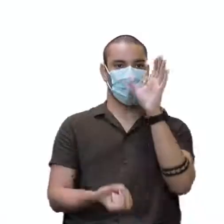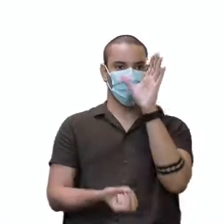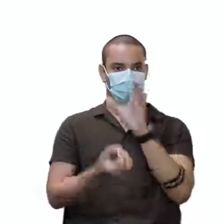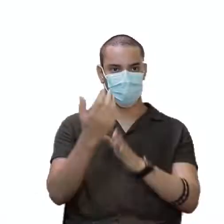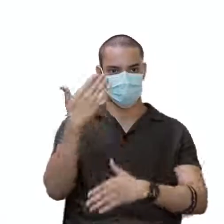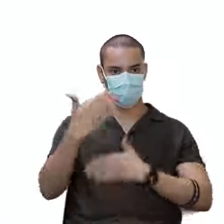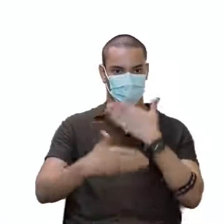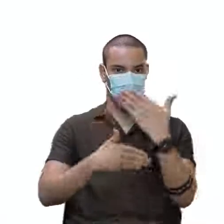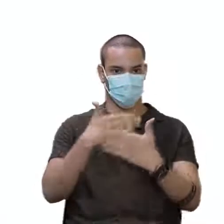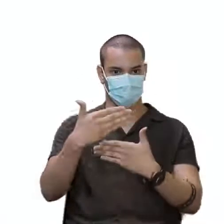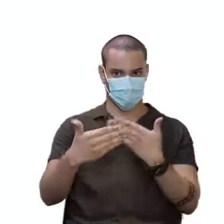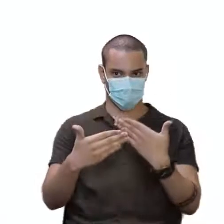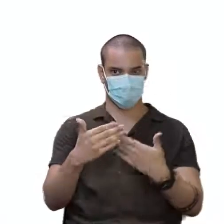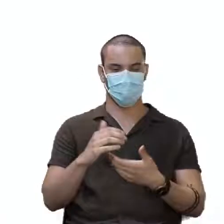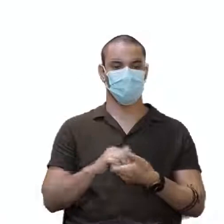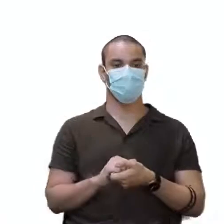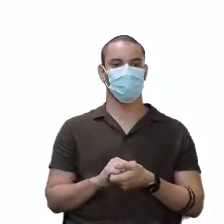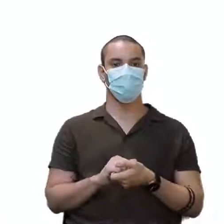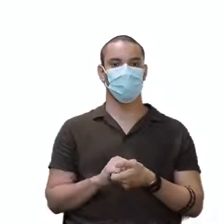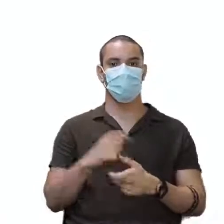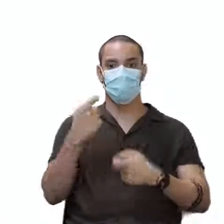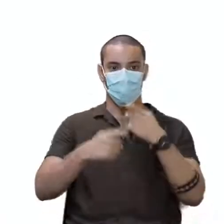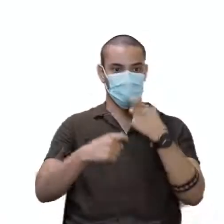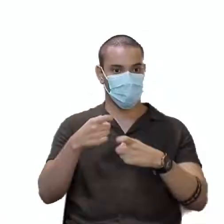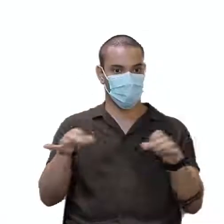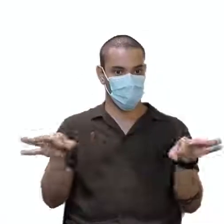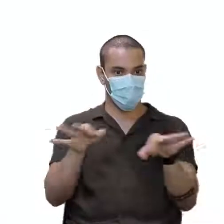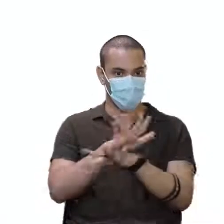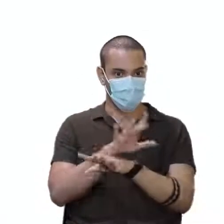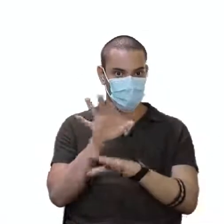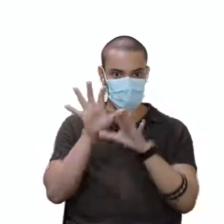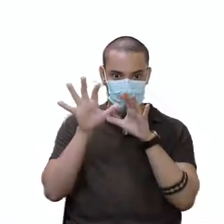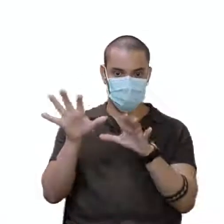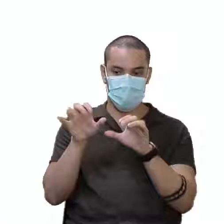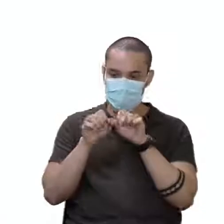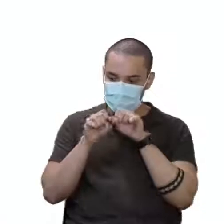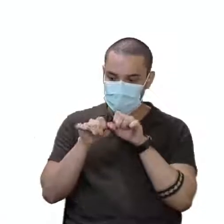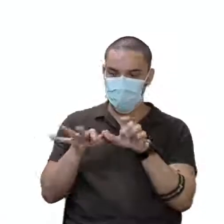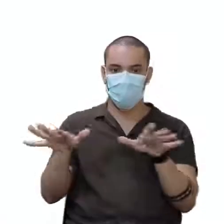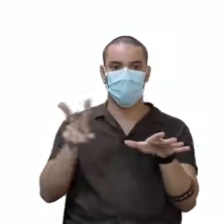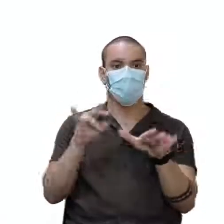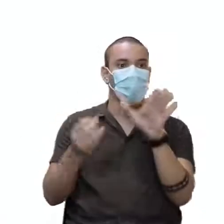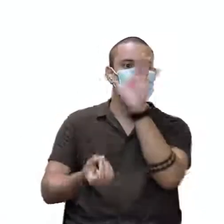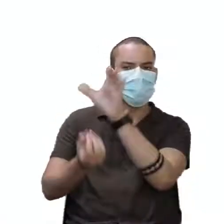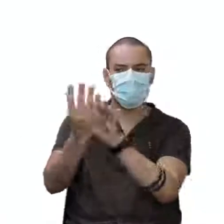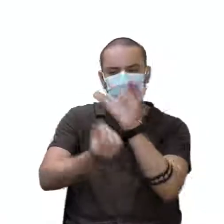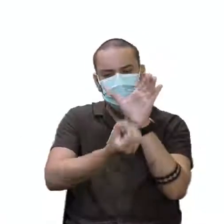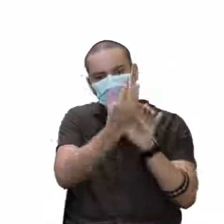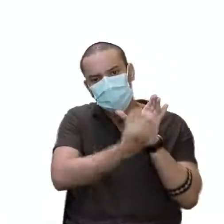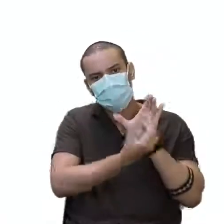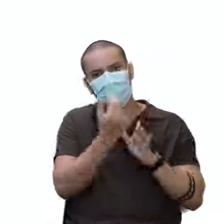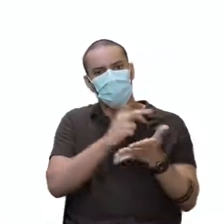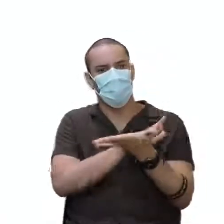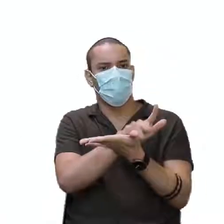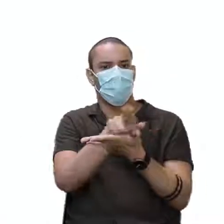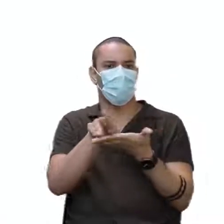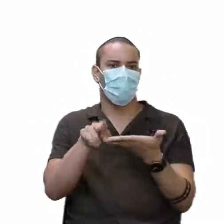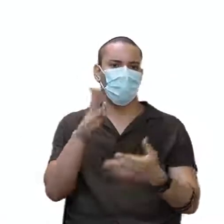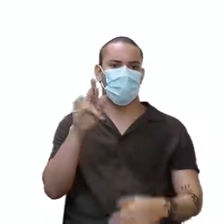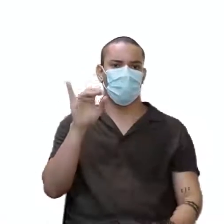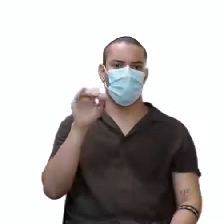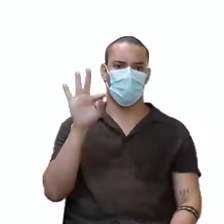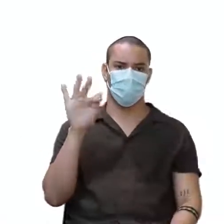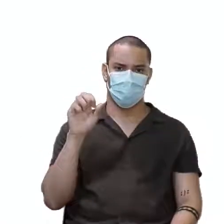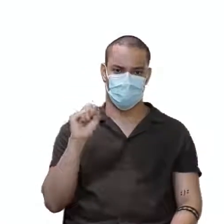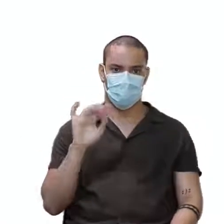somente no processo de reprodução. Ok, chegou na reprodução, formou essas hastezinhas, liberou os esporos, vai surgir um monte de briófitazinha